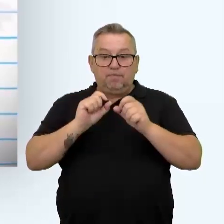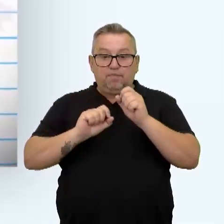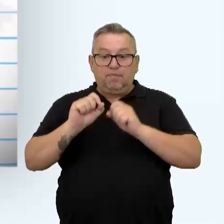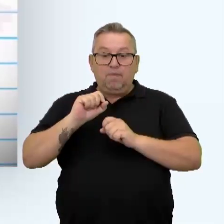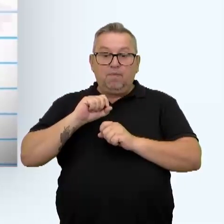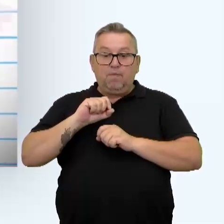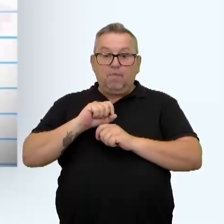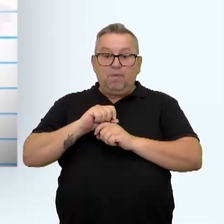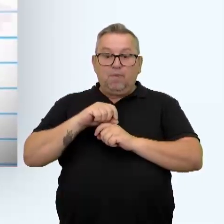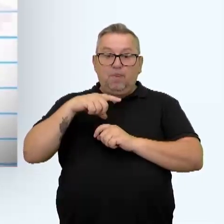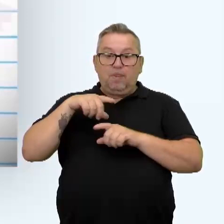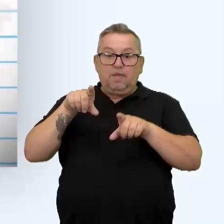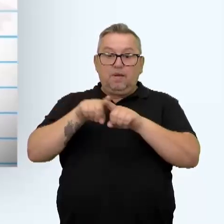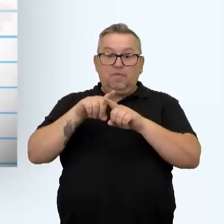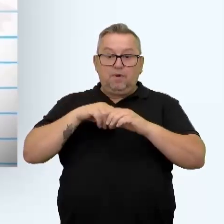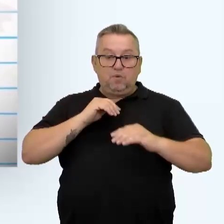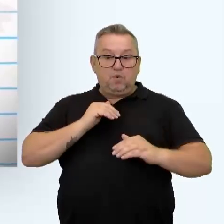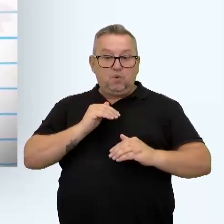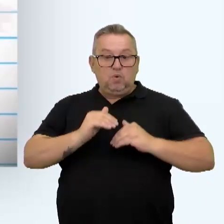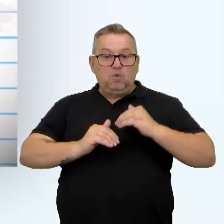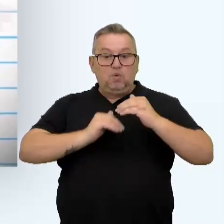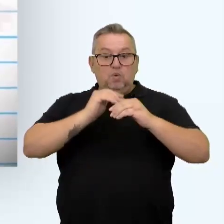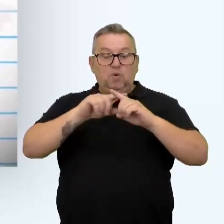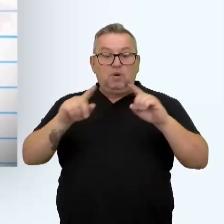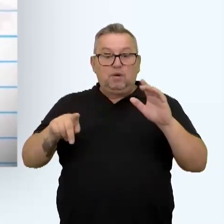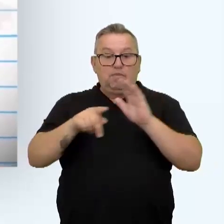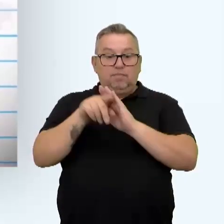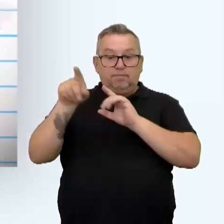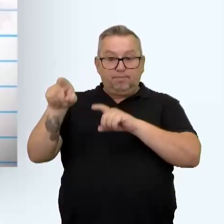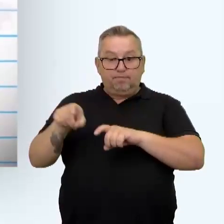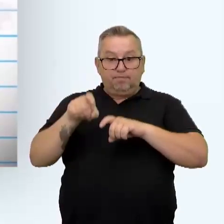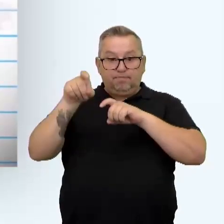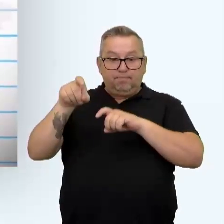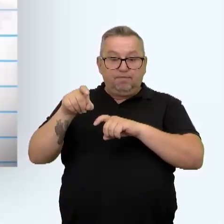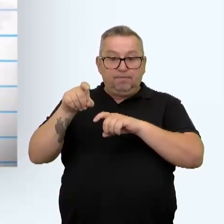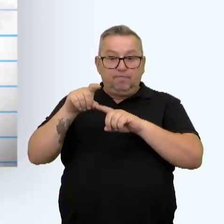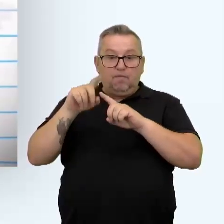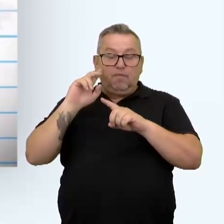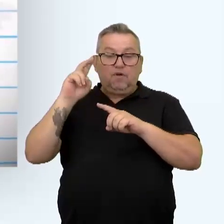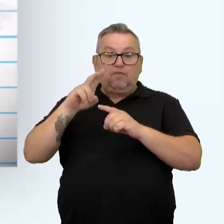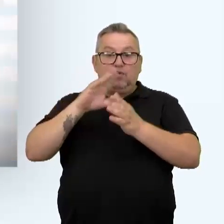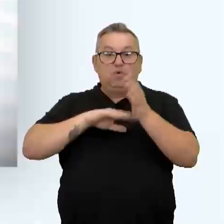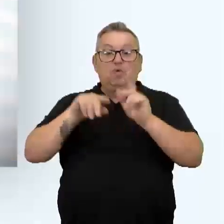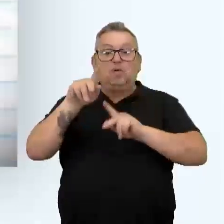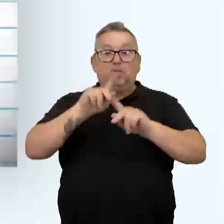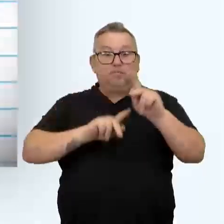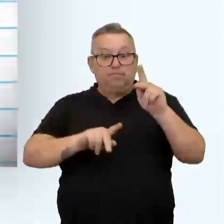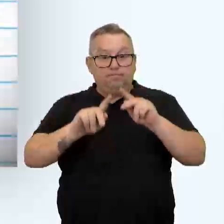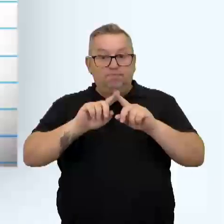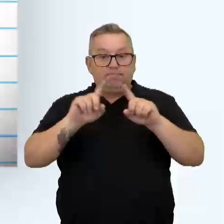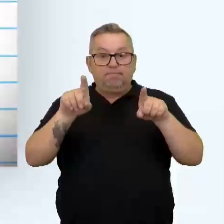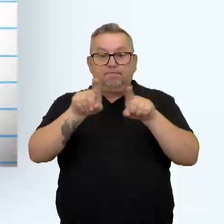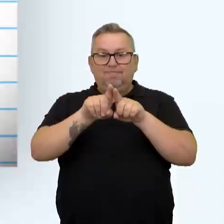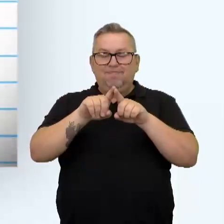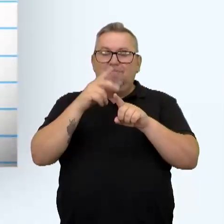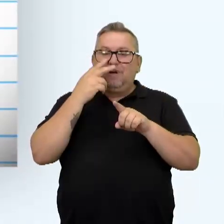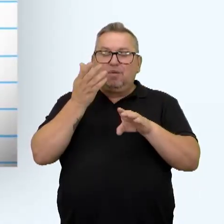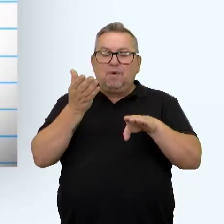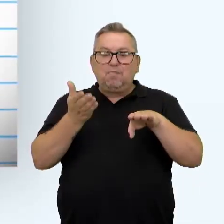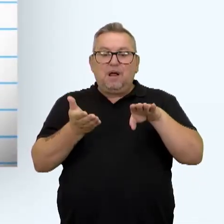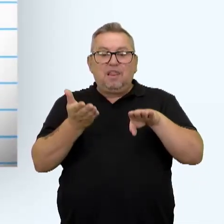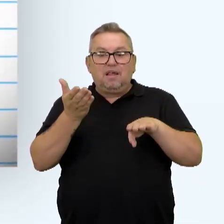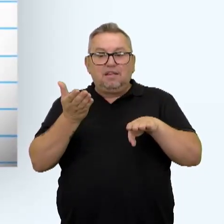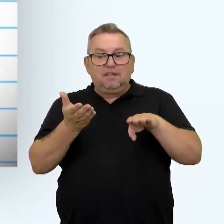centros urbanos e em um avanço das áreas dedicadas à agricultura para alimentar todas essas populações. É uma espécie de